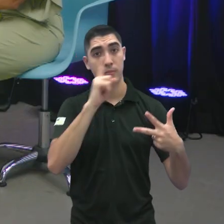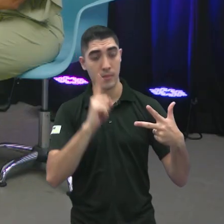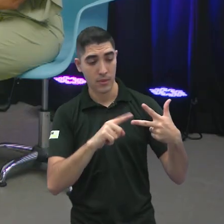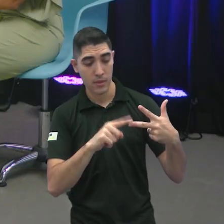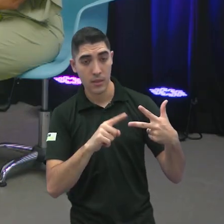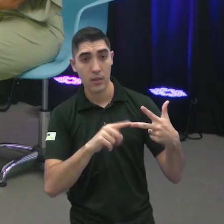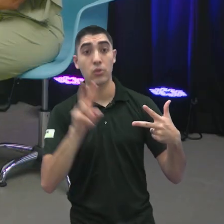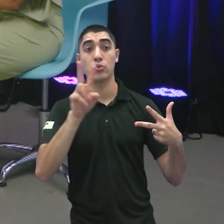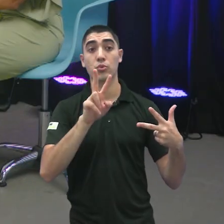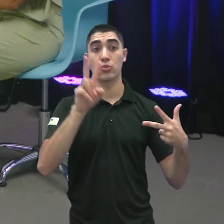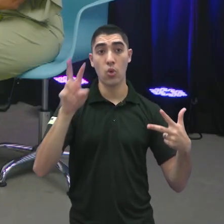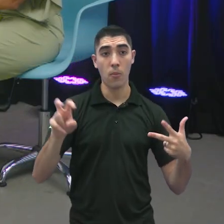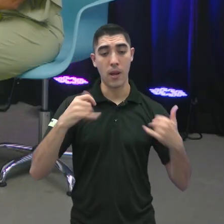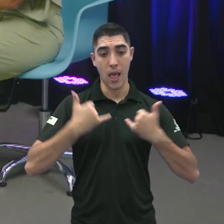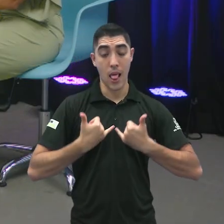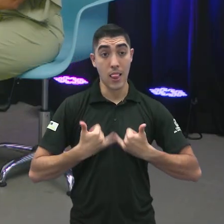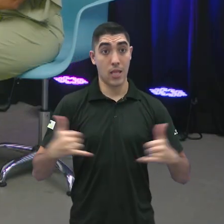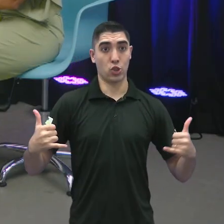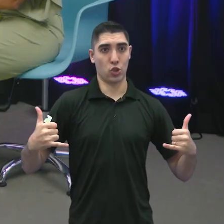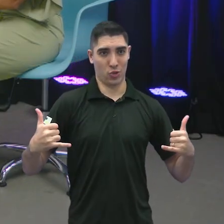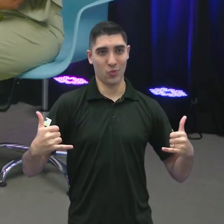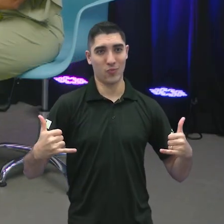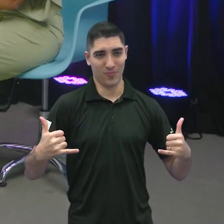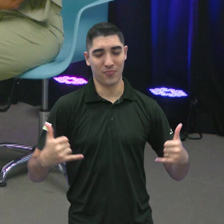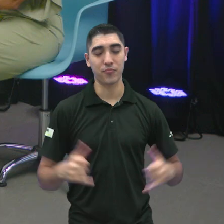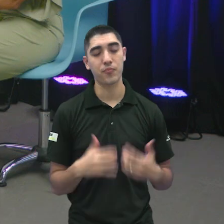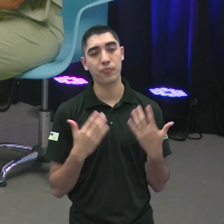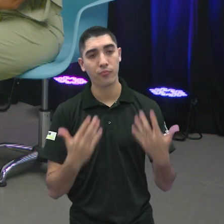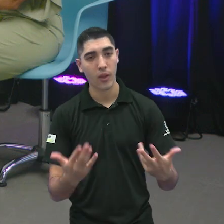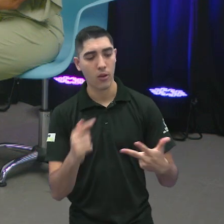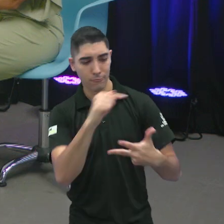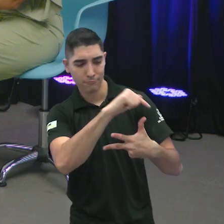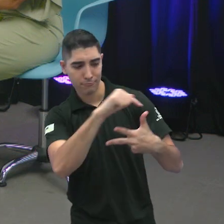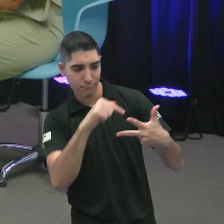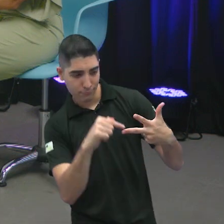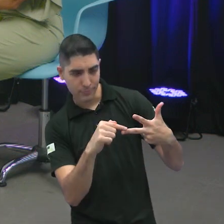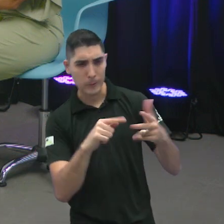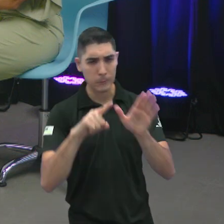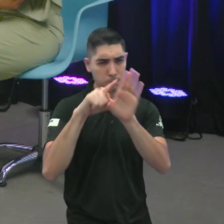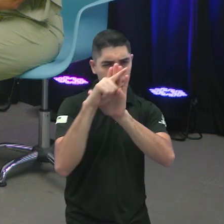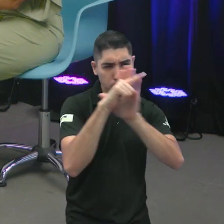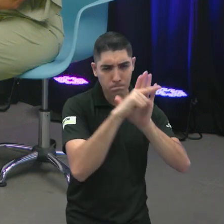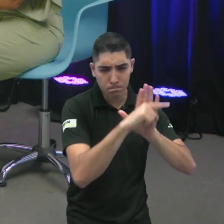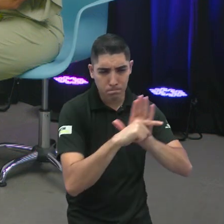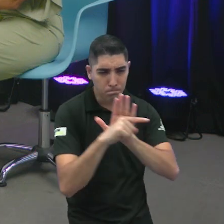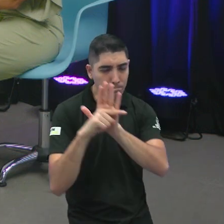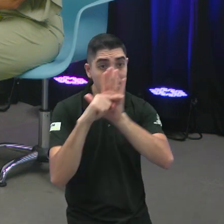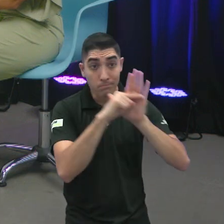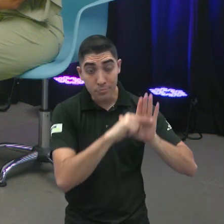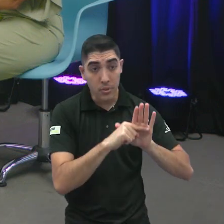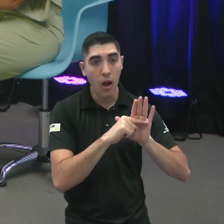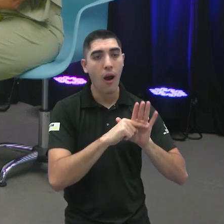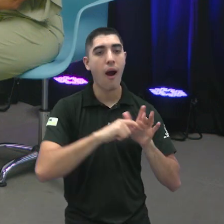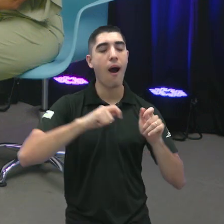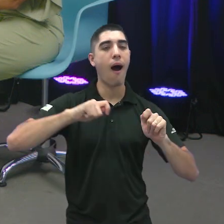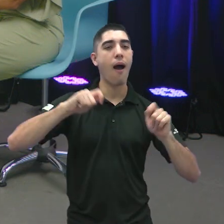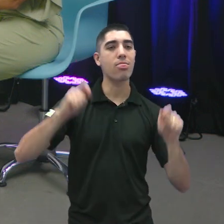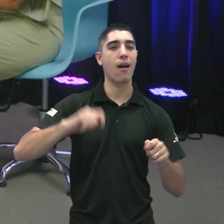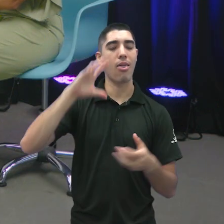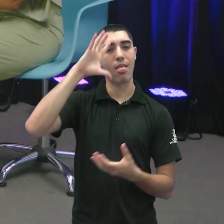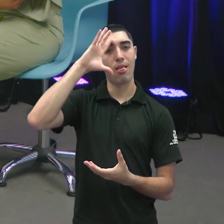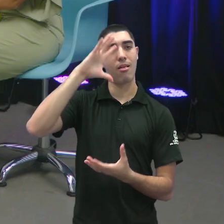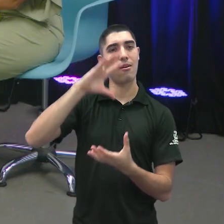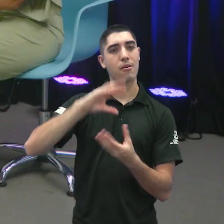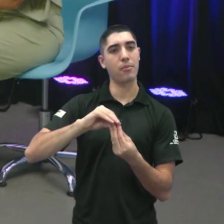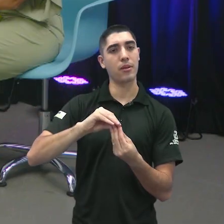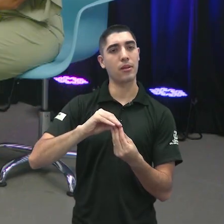e Alexander Lowen veio com a parte da energética, o pai da bioenergética. Então, com esse conjunto de estudos e pesquisas, a gente conseguiu compreender como que